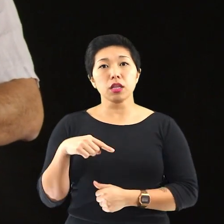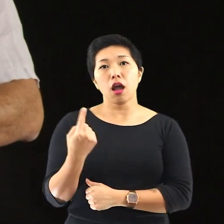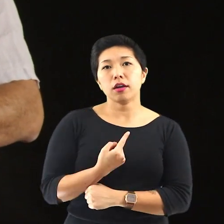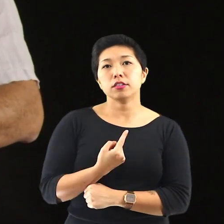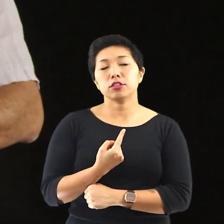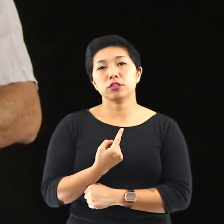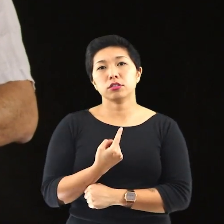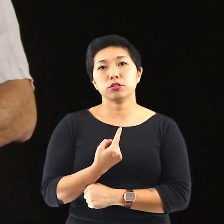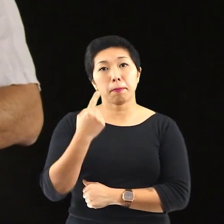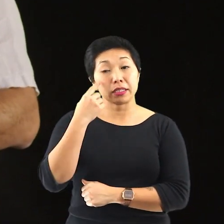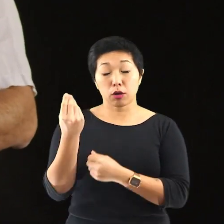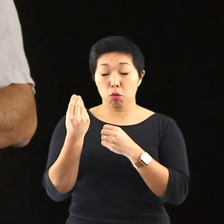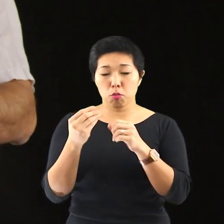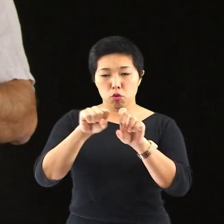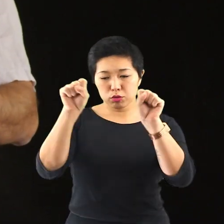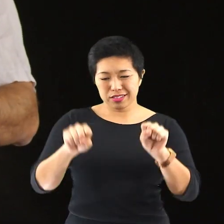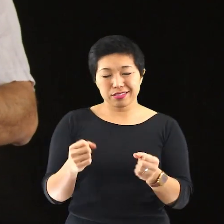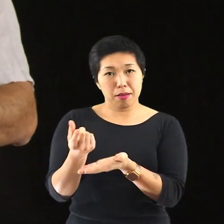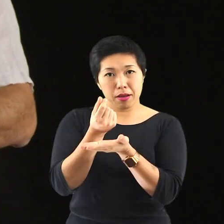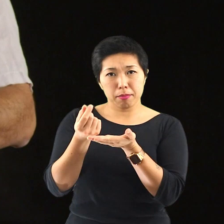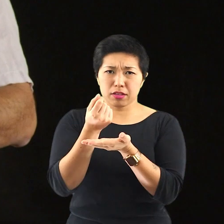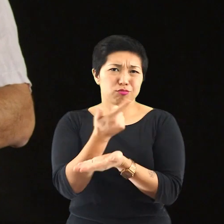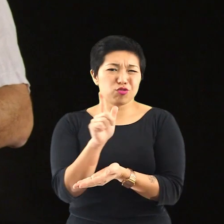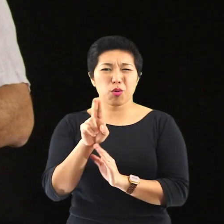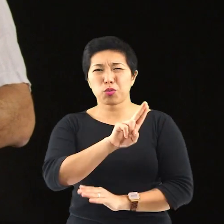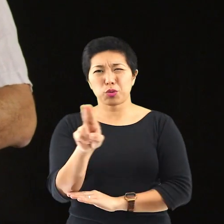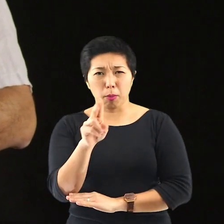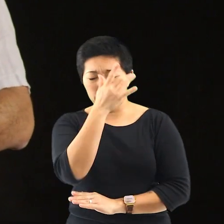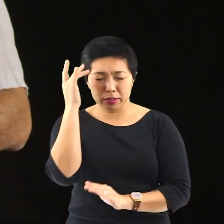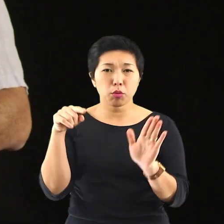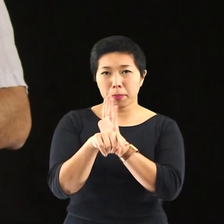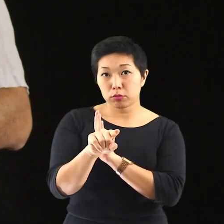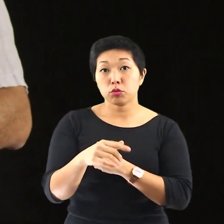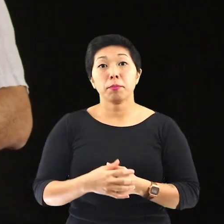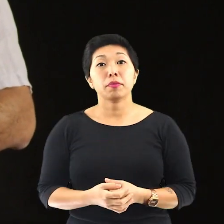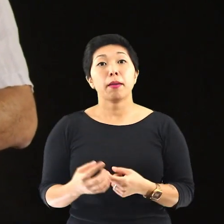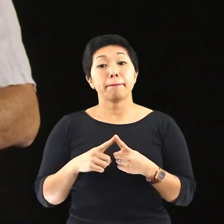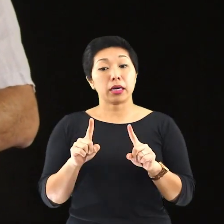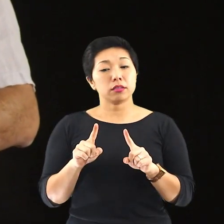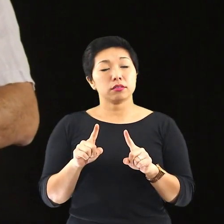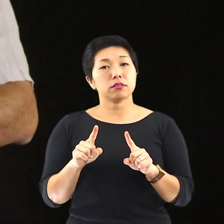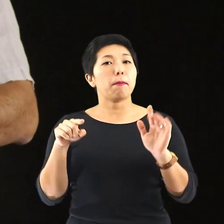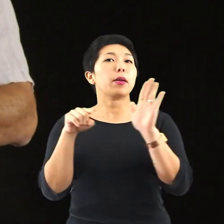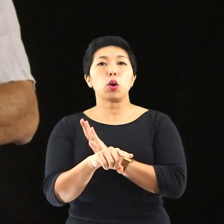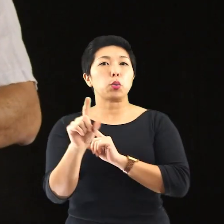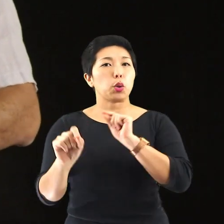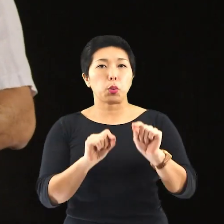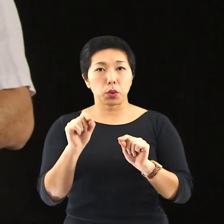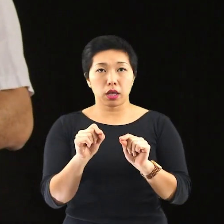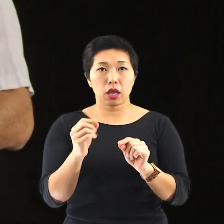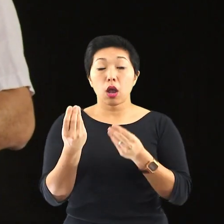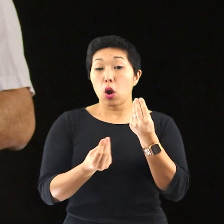a gente ter o sistema capitalista. Também não tem o nome de quem escreveu, né, mas como o sistema acaba